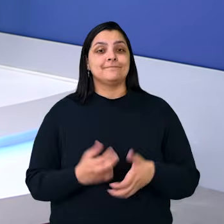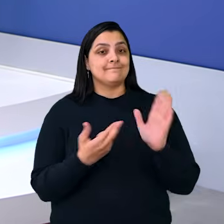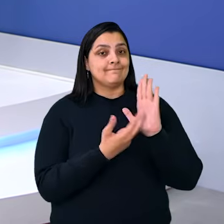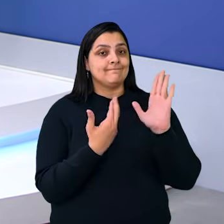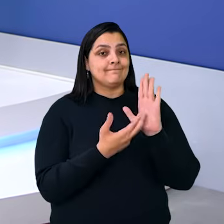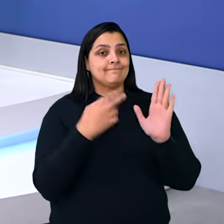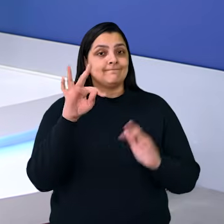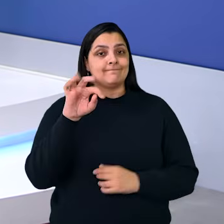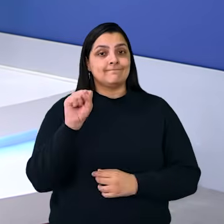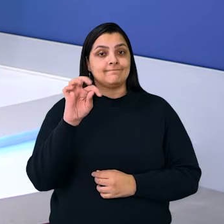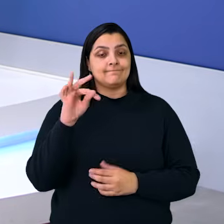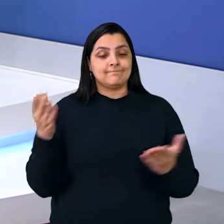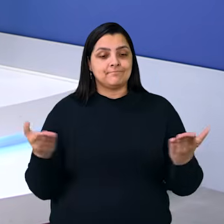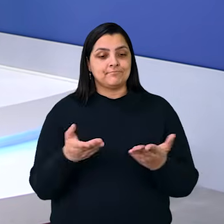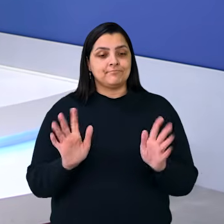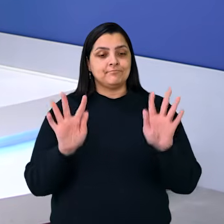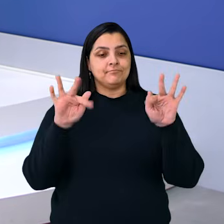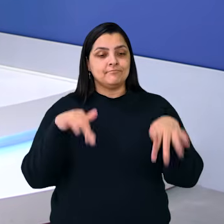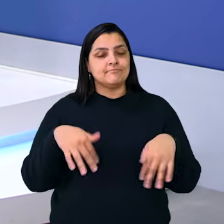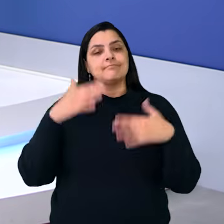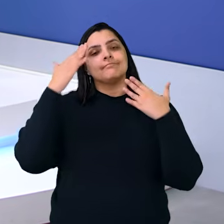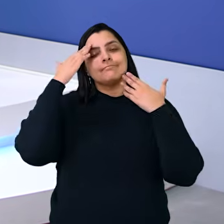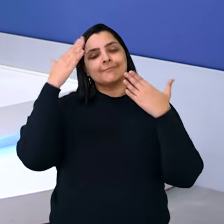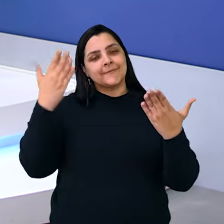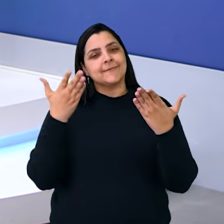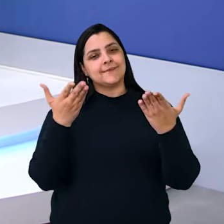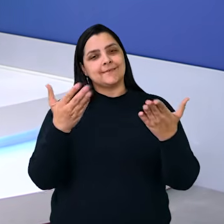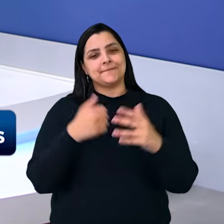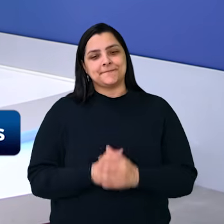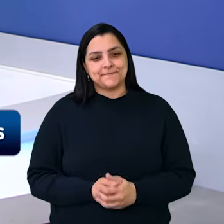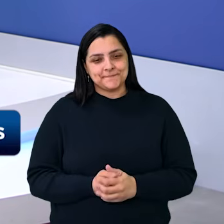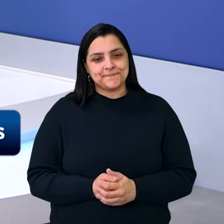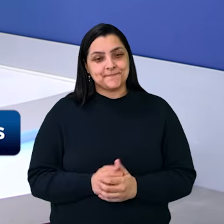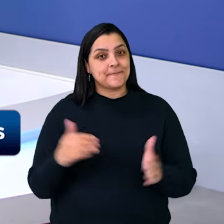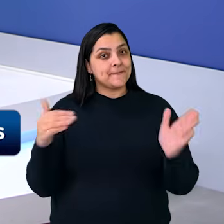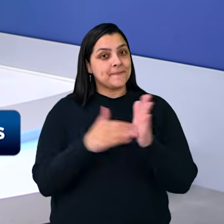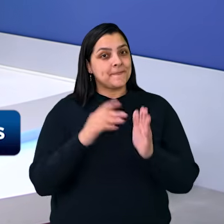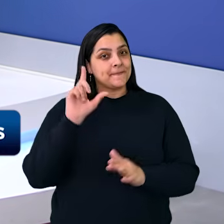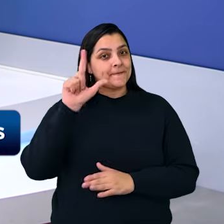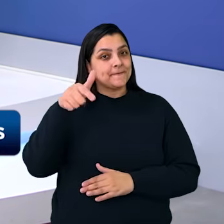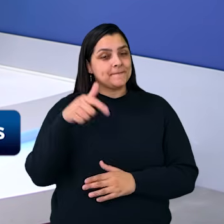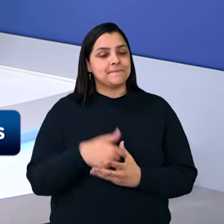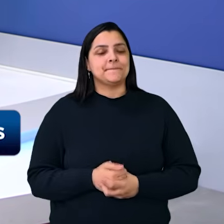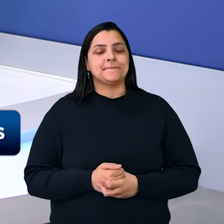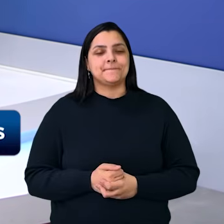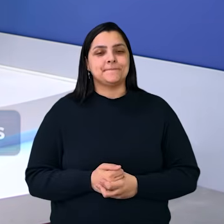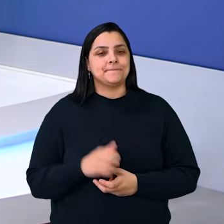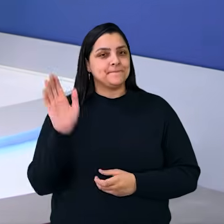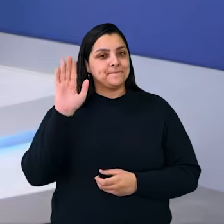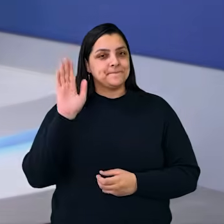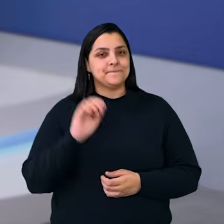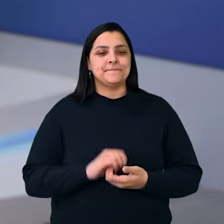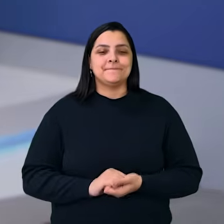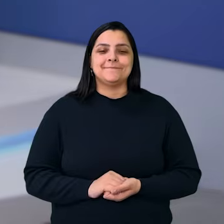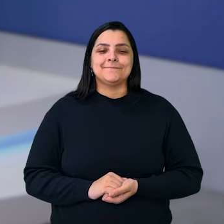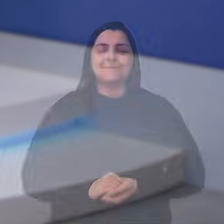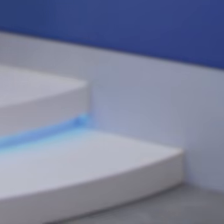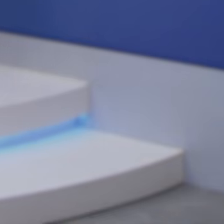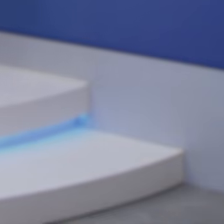O Revista TST de hoje fica por aqui. Muito obrigado pela companhia. A gente se encontra na semana que vem. Até lá!